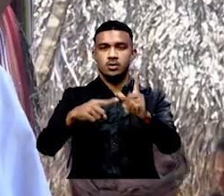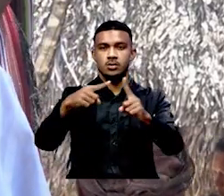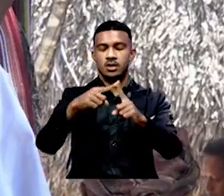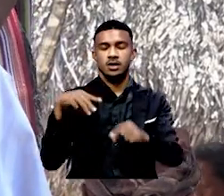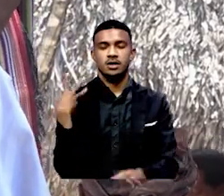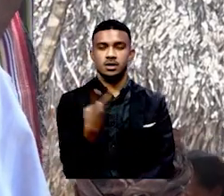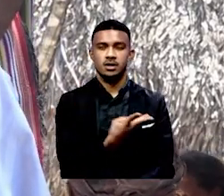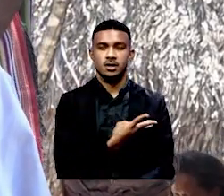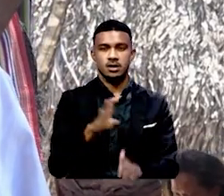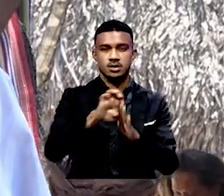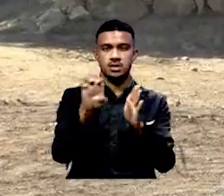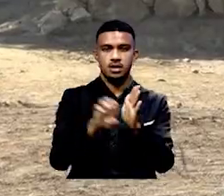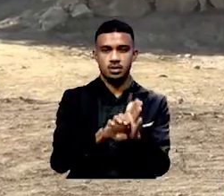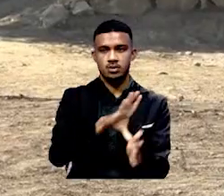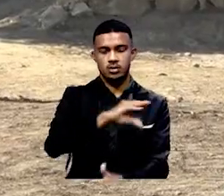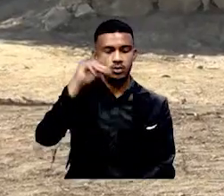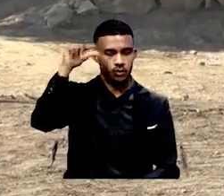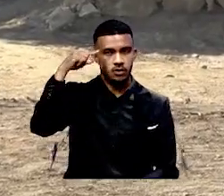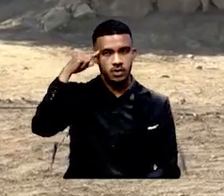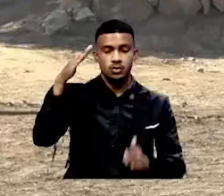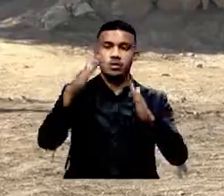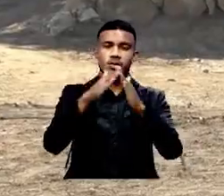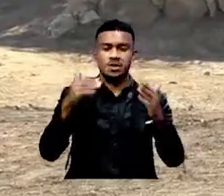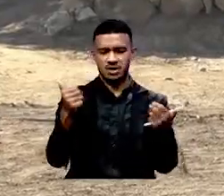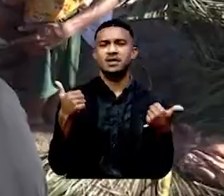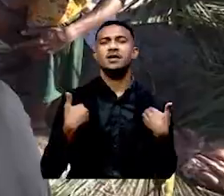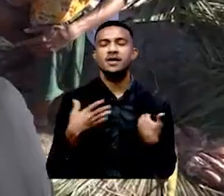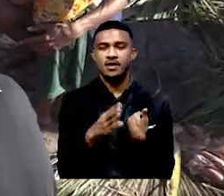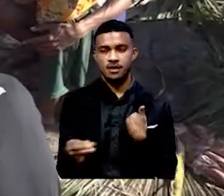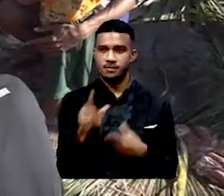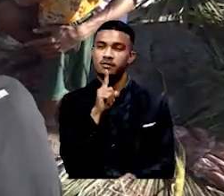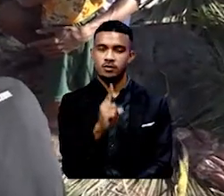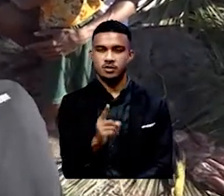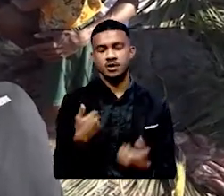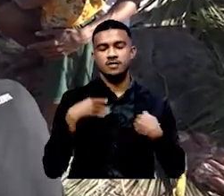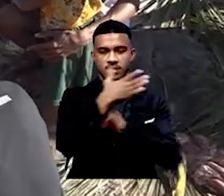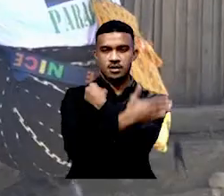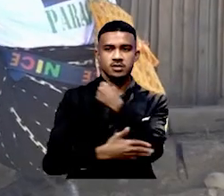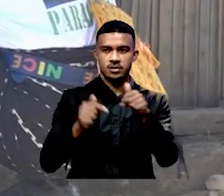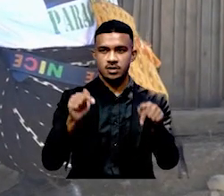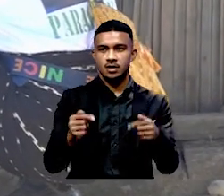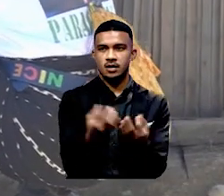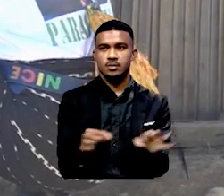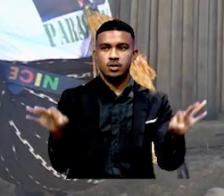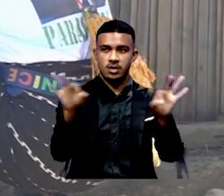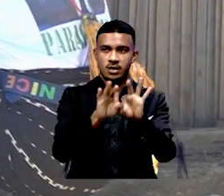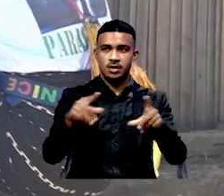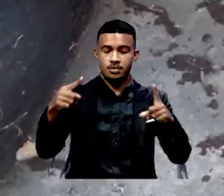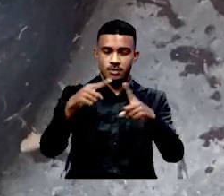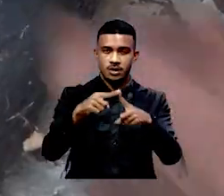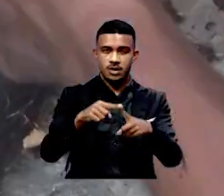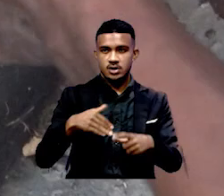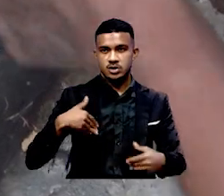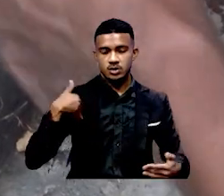itu Estado, itu Governo kata uma lição existe dunia ia rai dene. Buat tidak mais importante pa geração dene